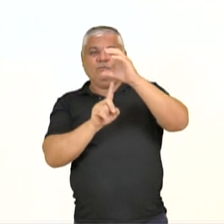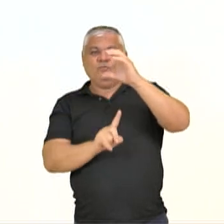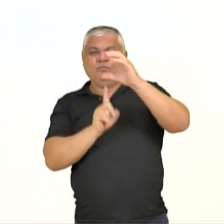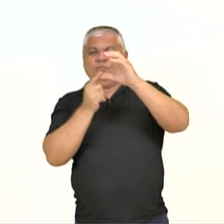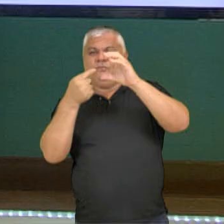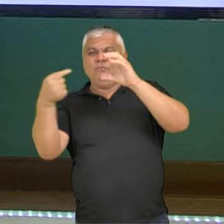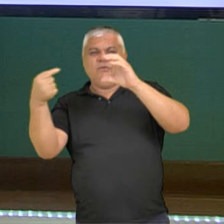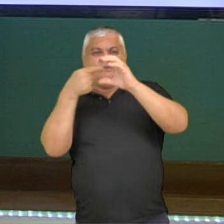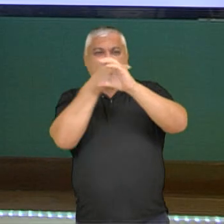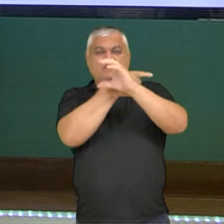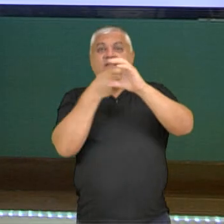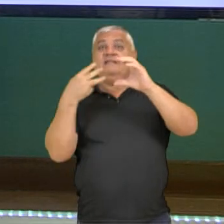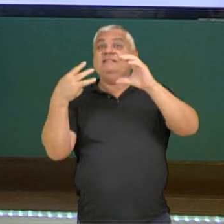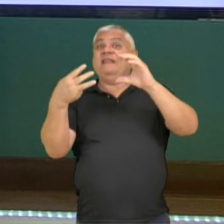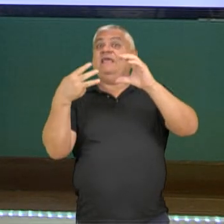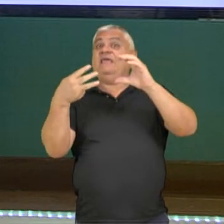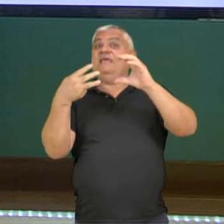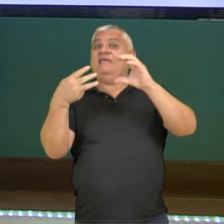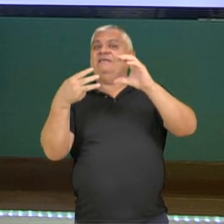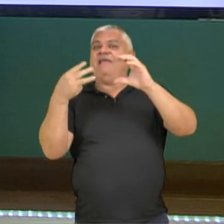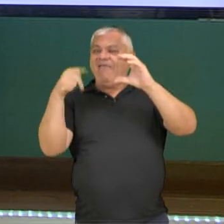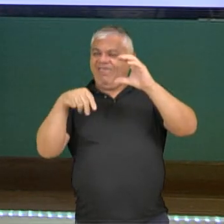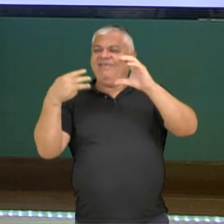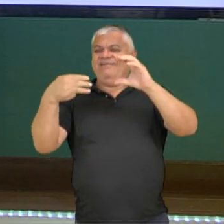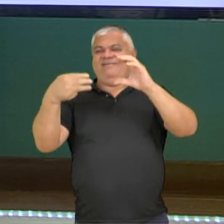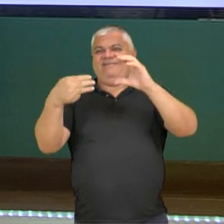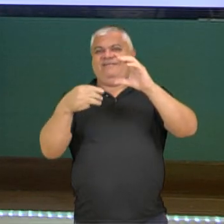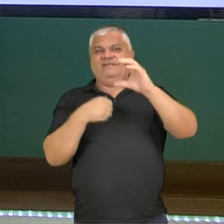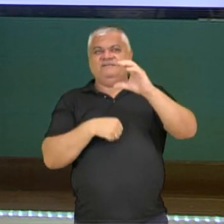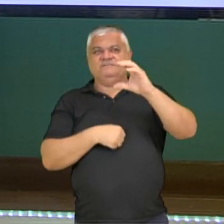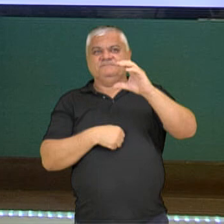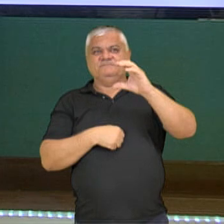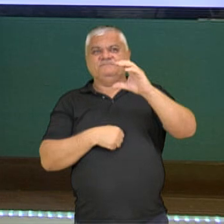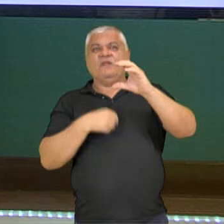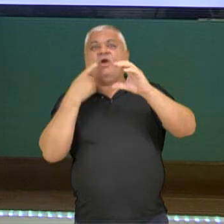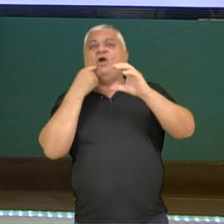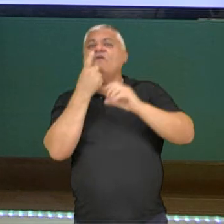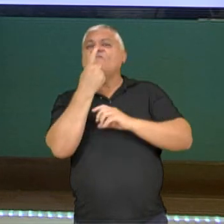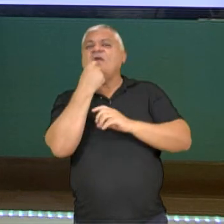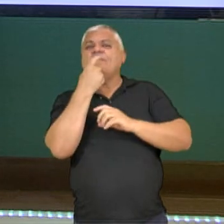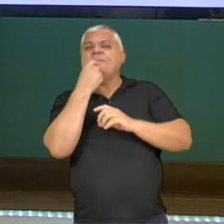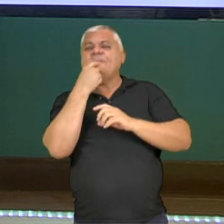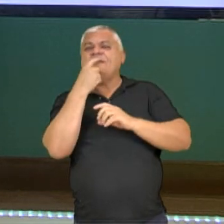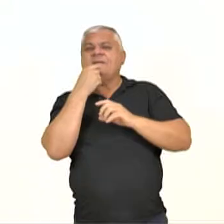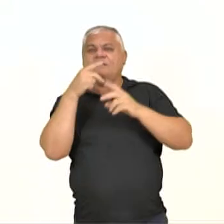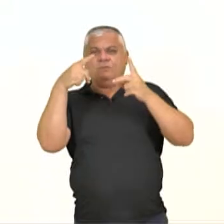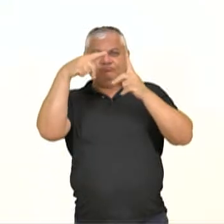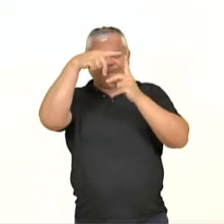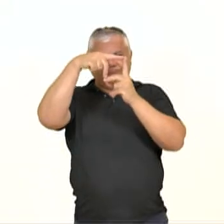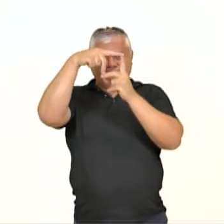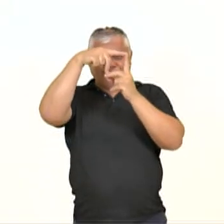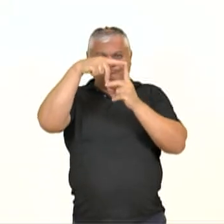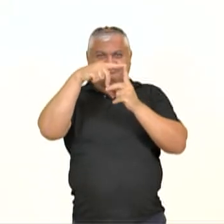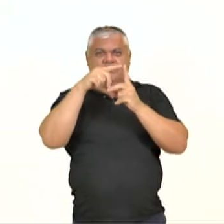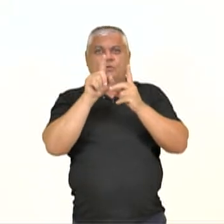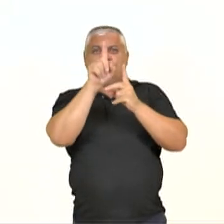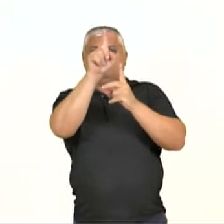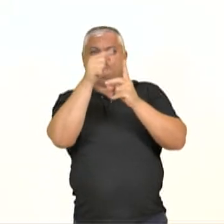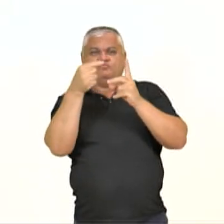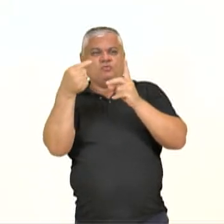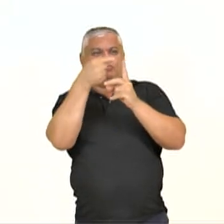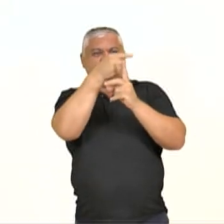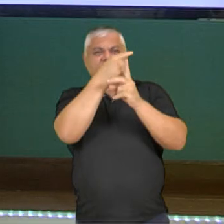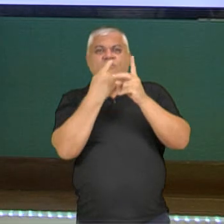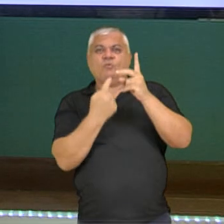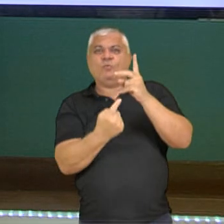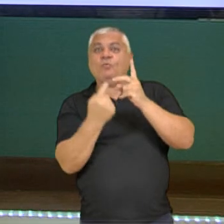3. Portanto, ele é um carbono terciário. Agora, vamos observar esse pintado de vermelho, ligado a 1, 2, 3,